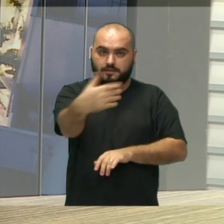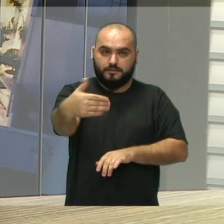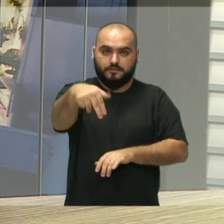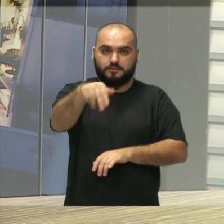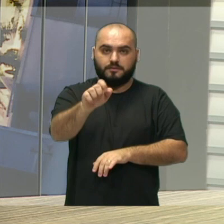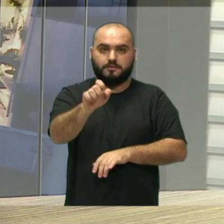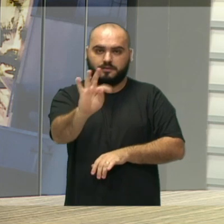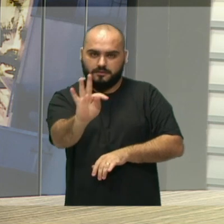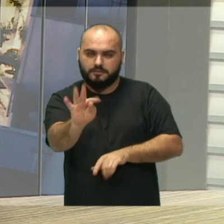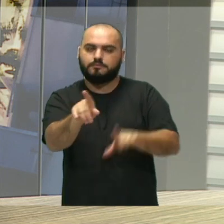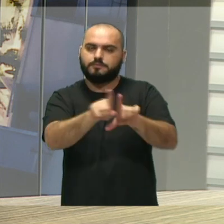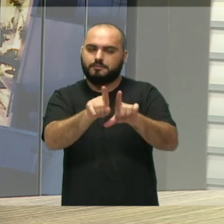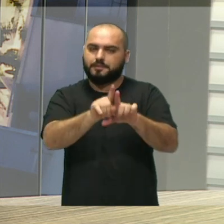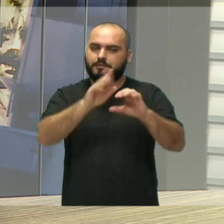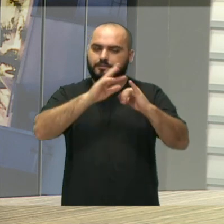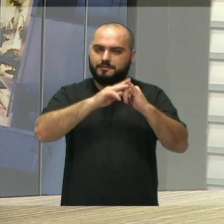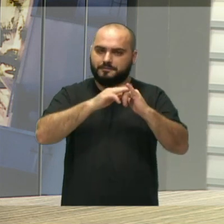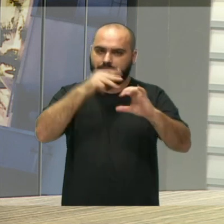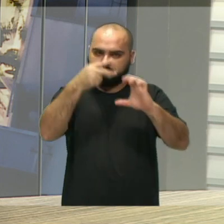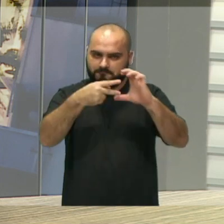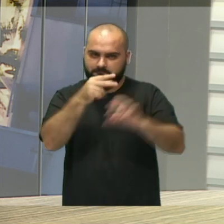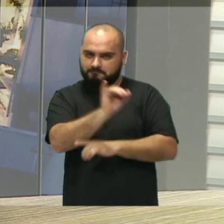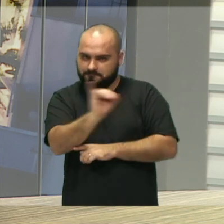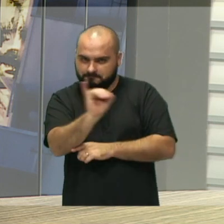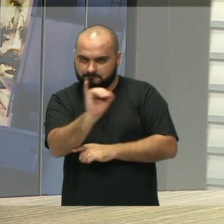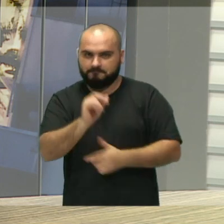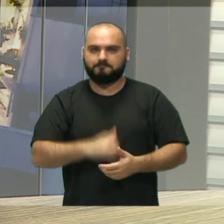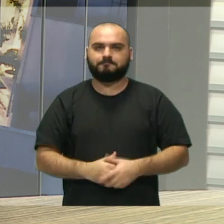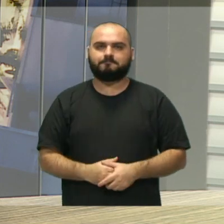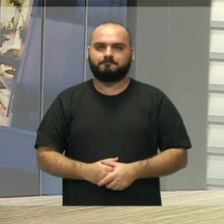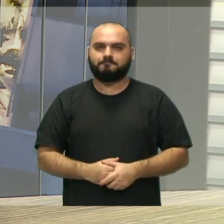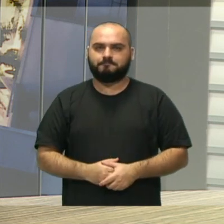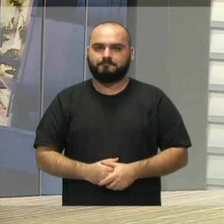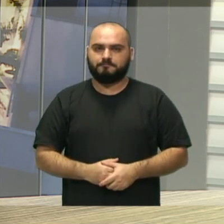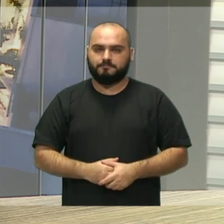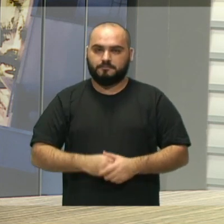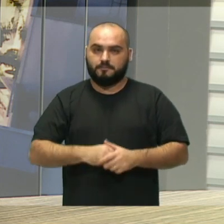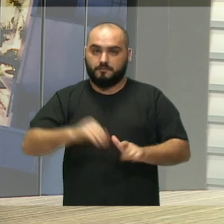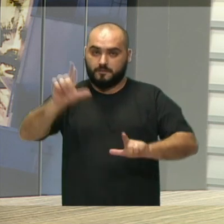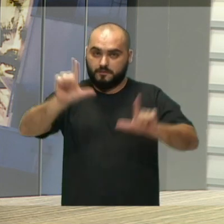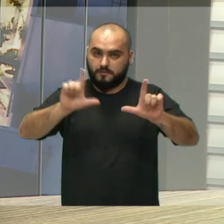e também pelo YouTube da Câmara de Vereadores de Itajaí. O Câmara